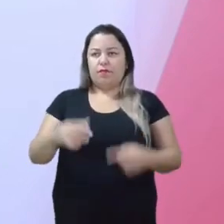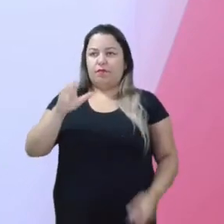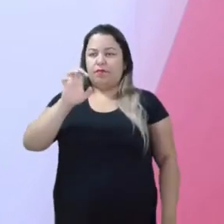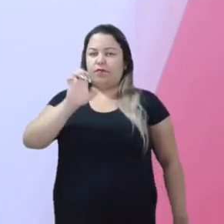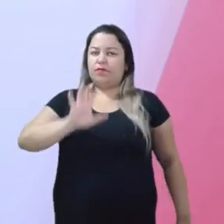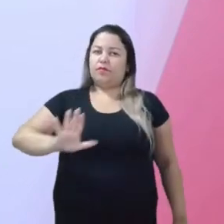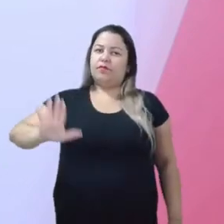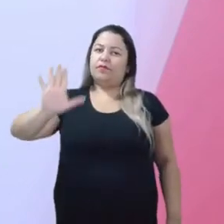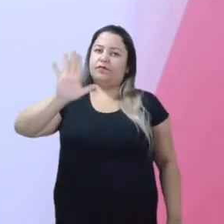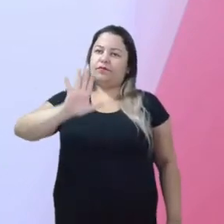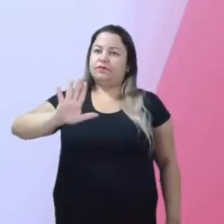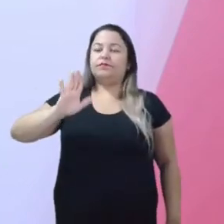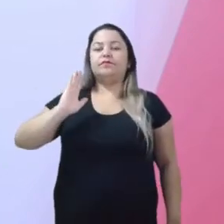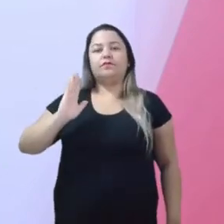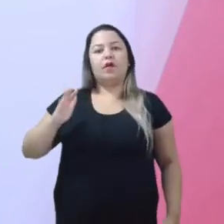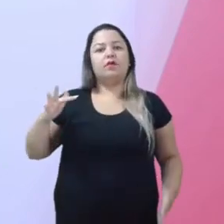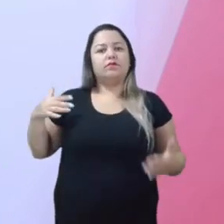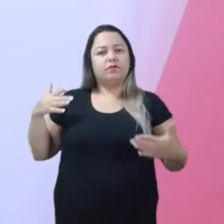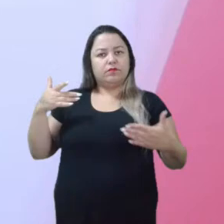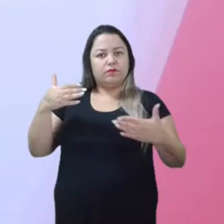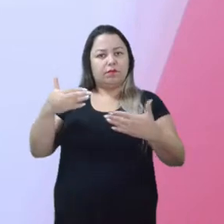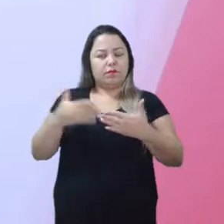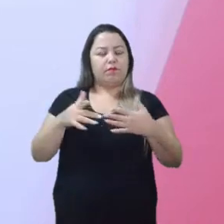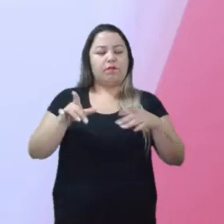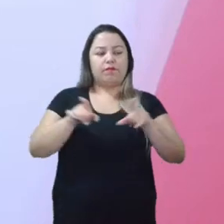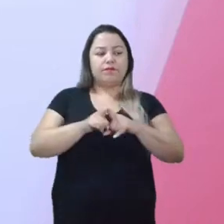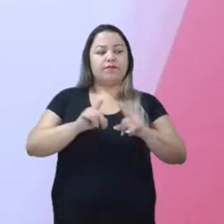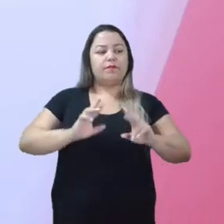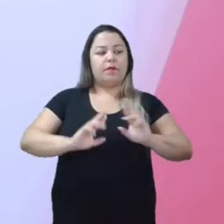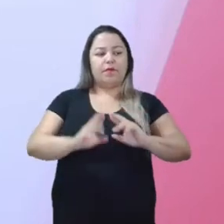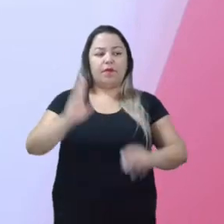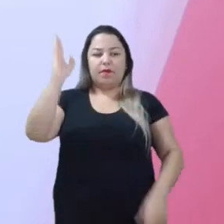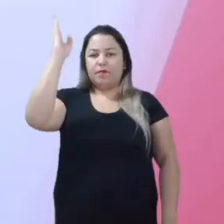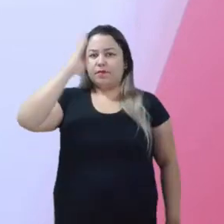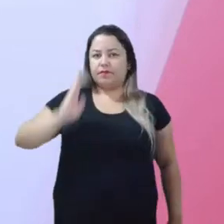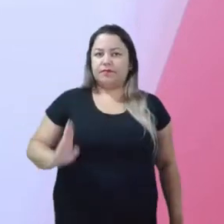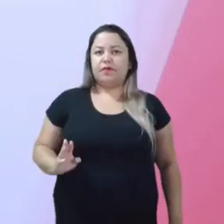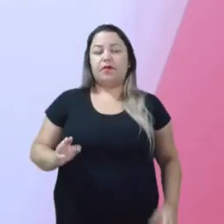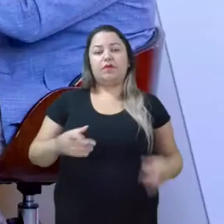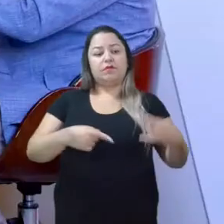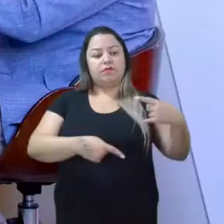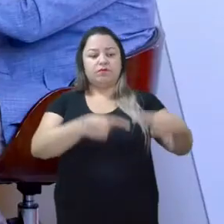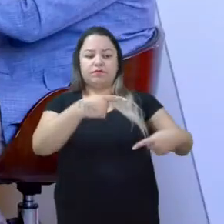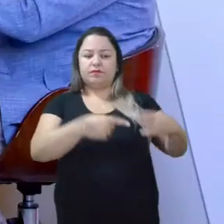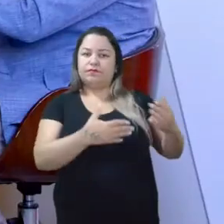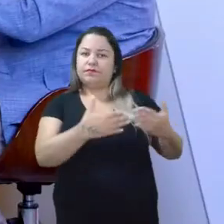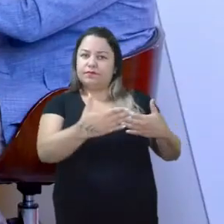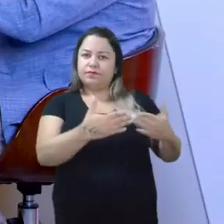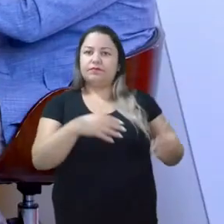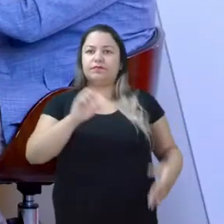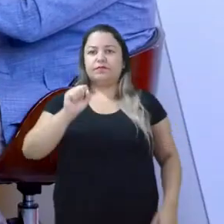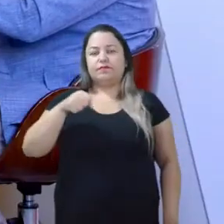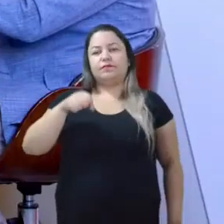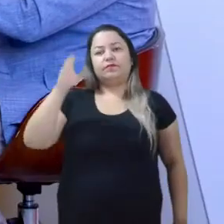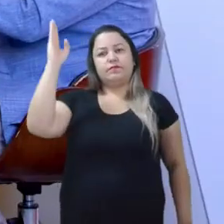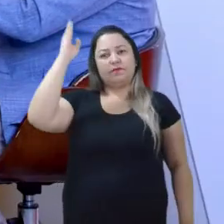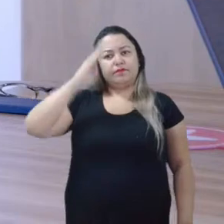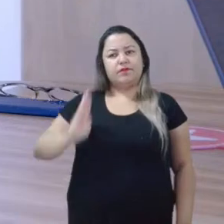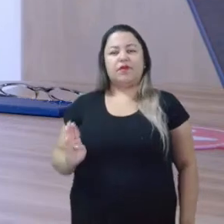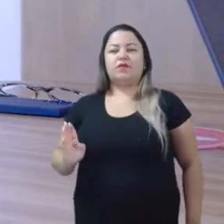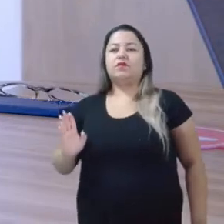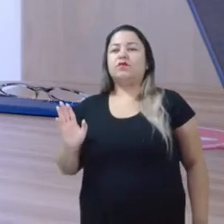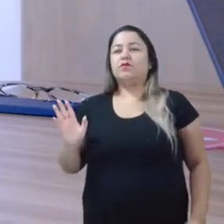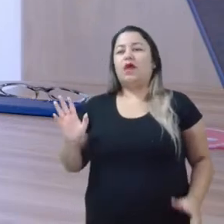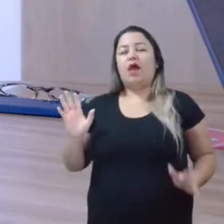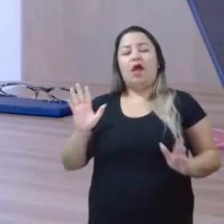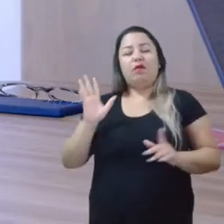já está um pouco mais avançado também em relação ao Brasil, essas discussões, não é isso? Sim, o Brasil está atrasado. O Brasil hoje tem